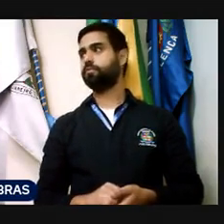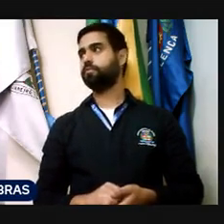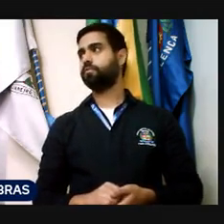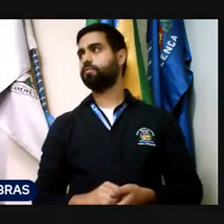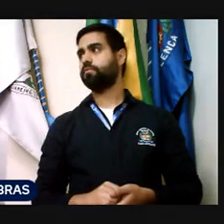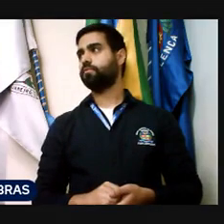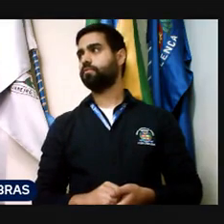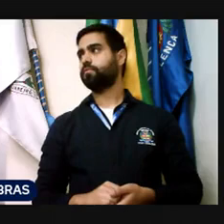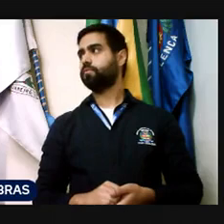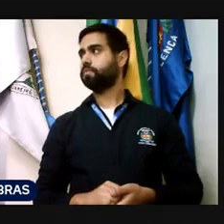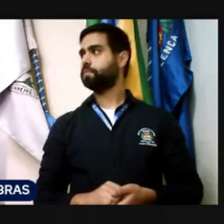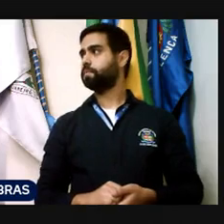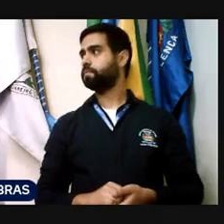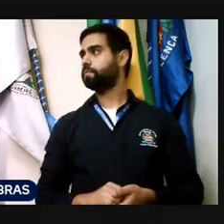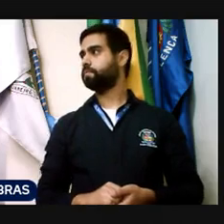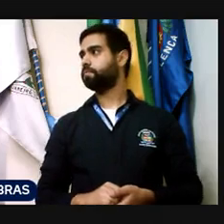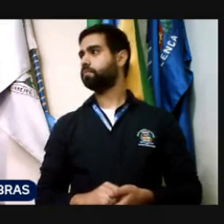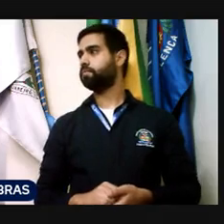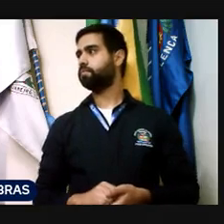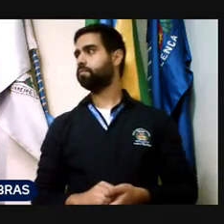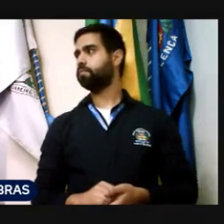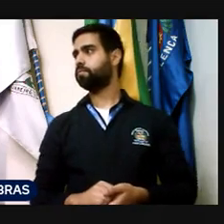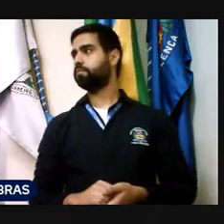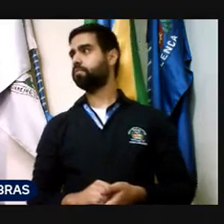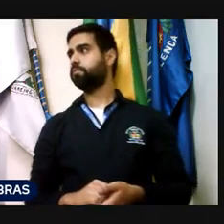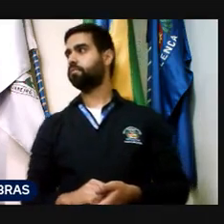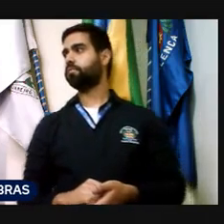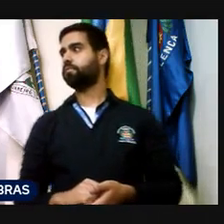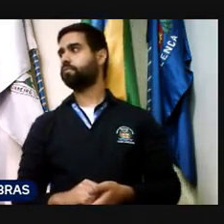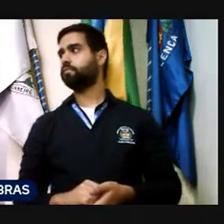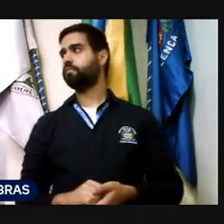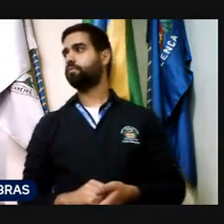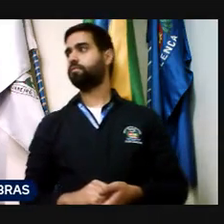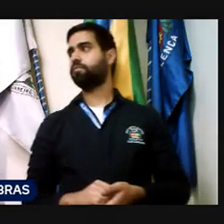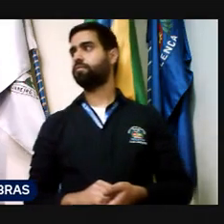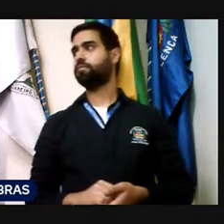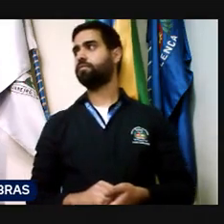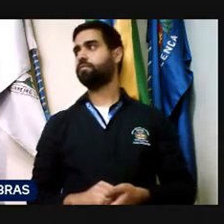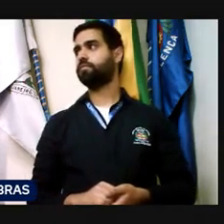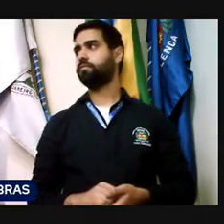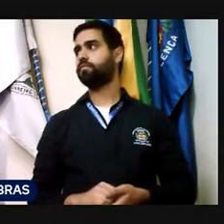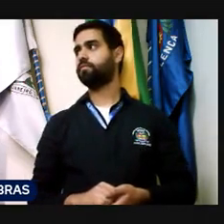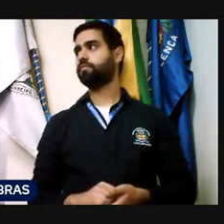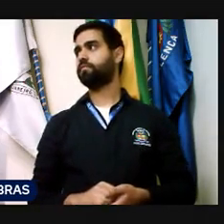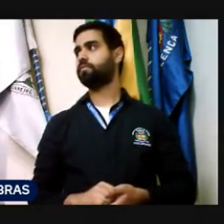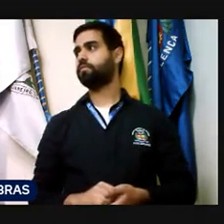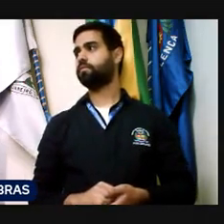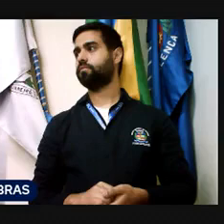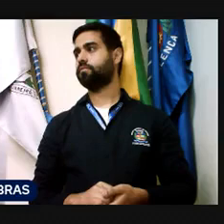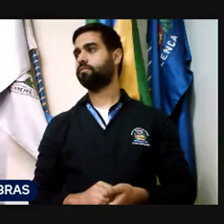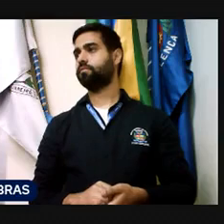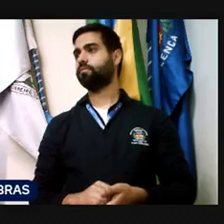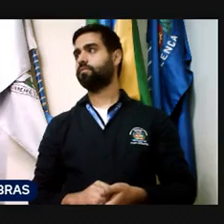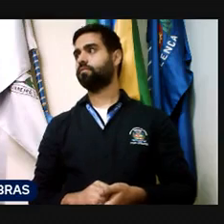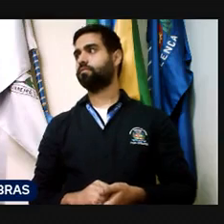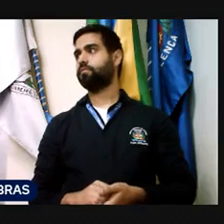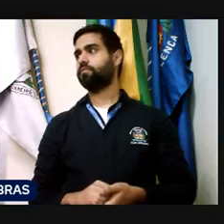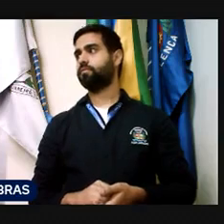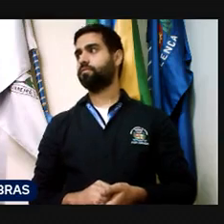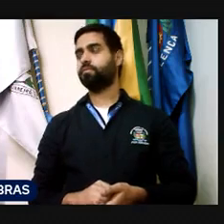Antônio, vereador Eduardo Rank, presente. Vereador Bernardo Machado, presente. Vereadora Fabiane Vasconcelos.